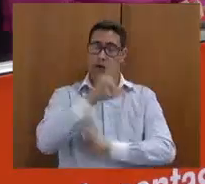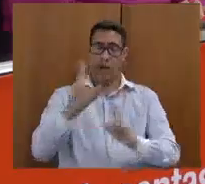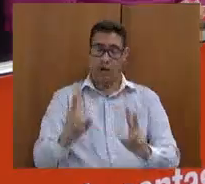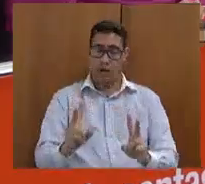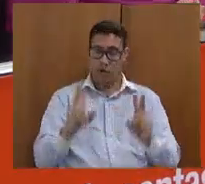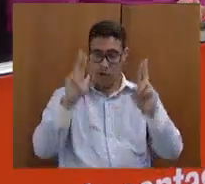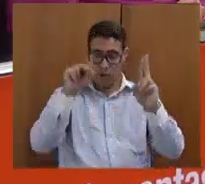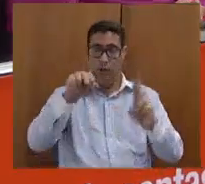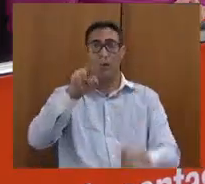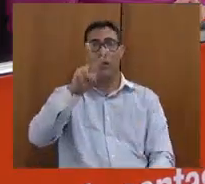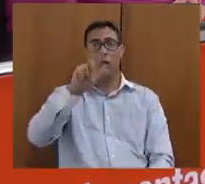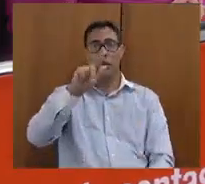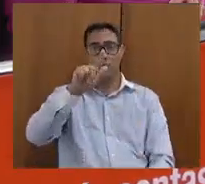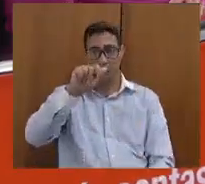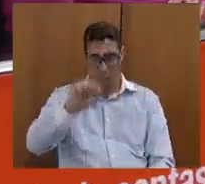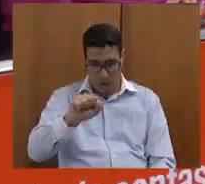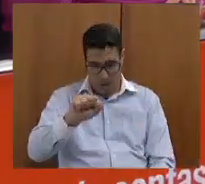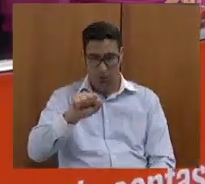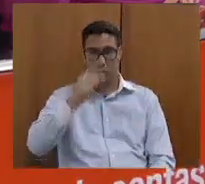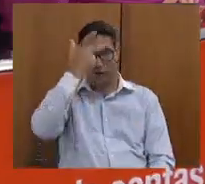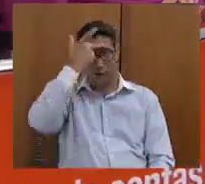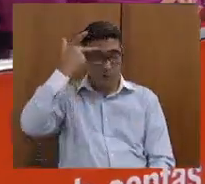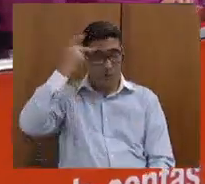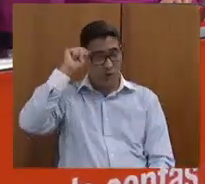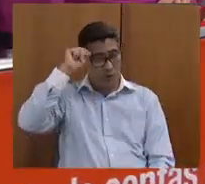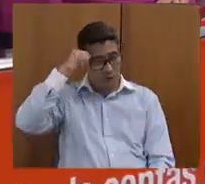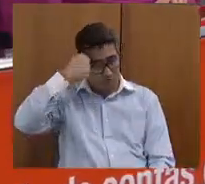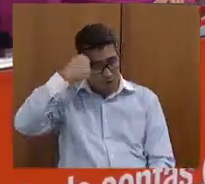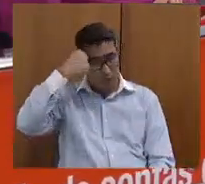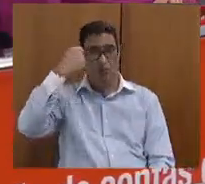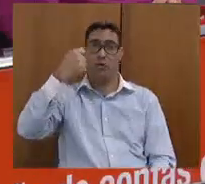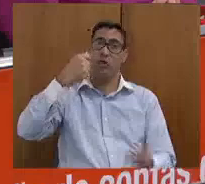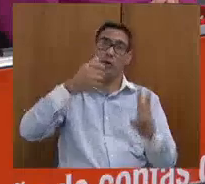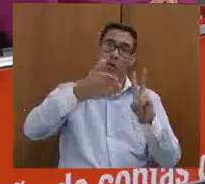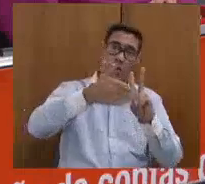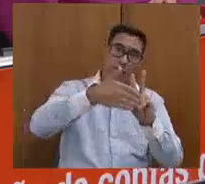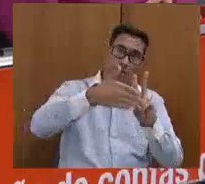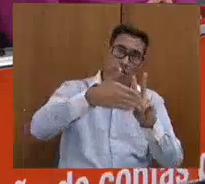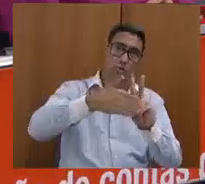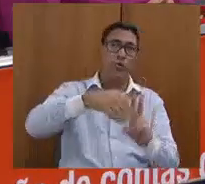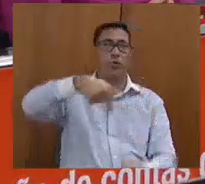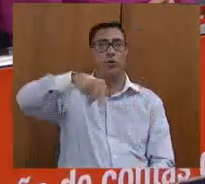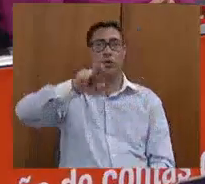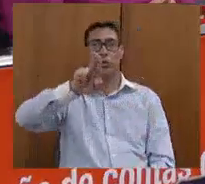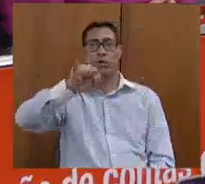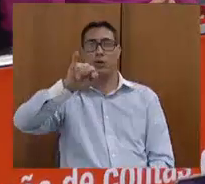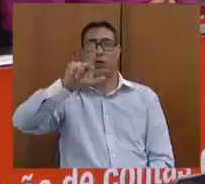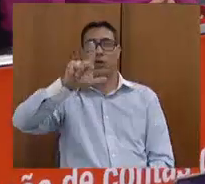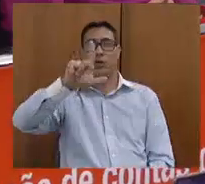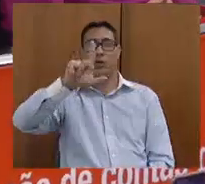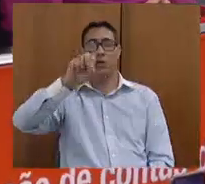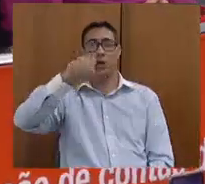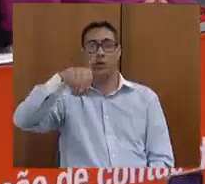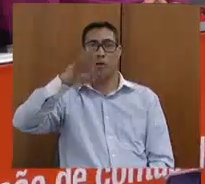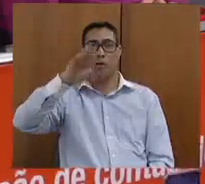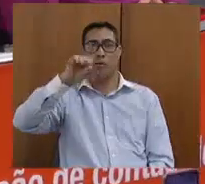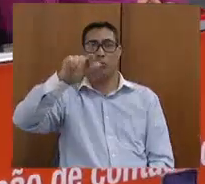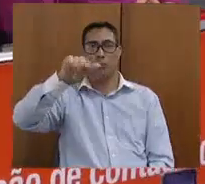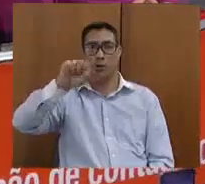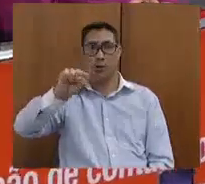reserva de vaga para negros e indígenas e quilombolas é isso que tá previsto na